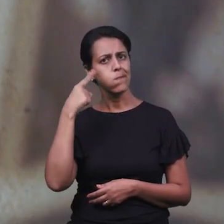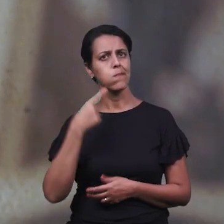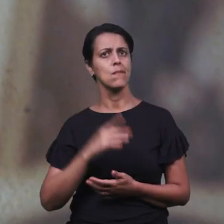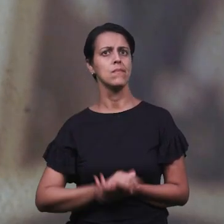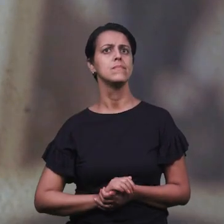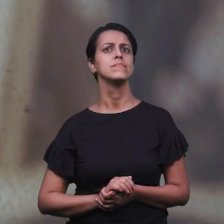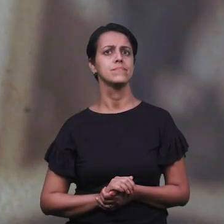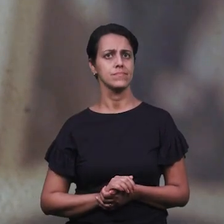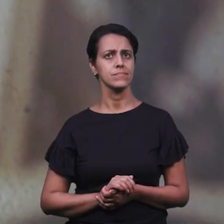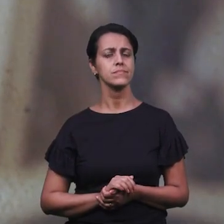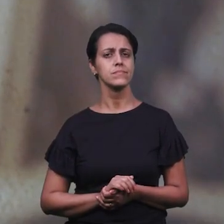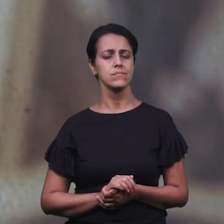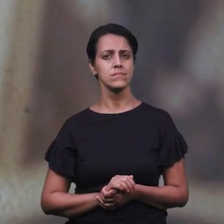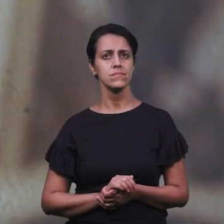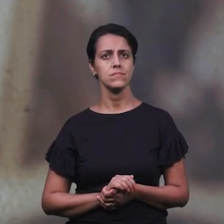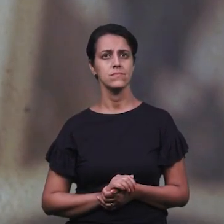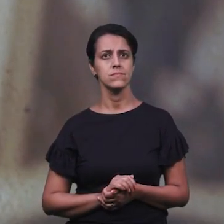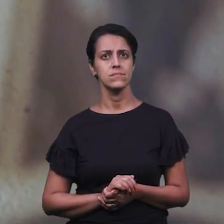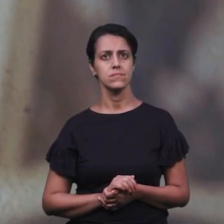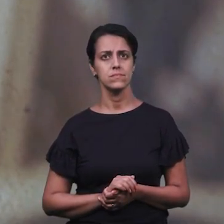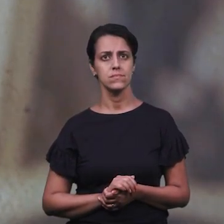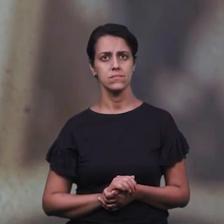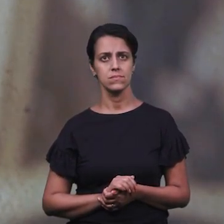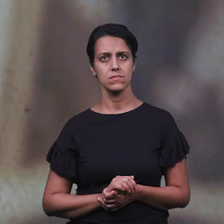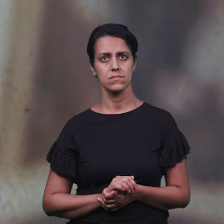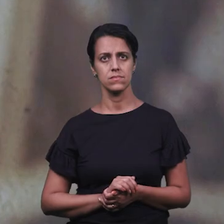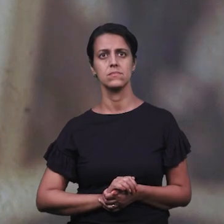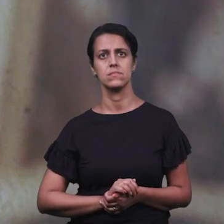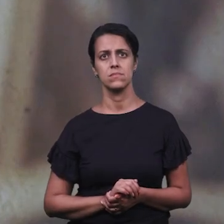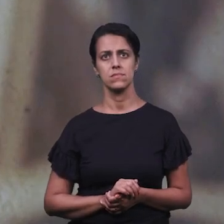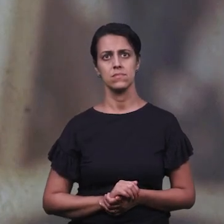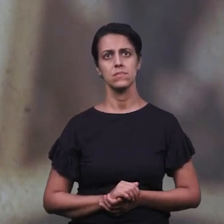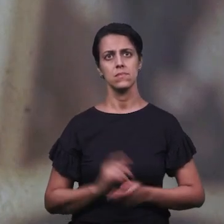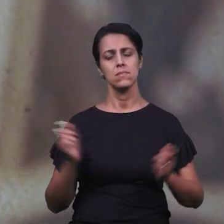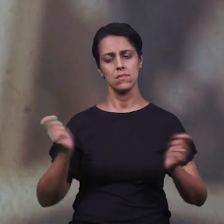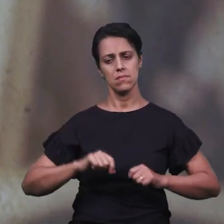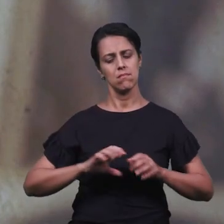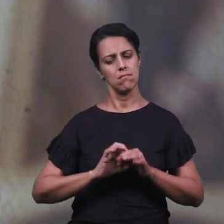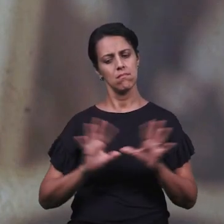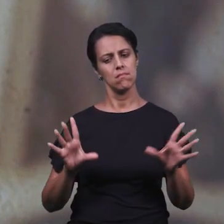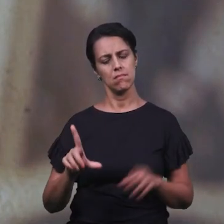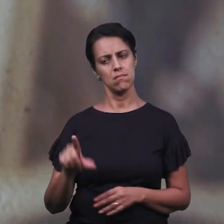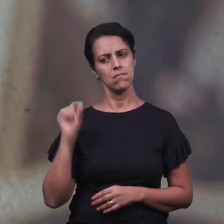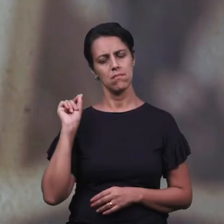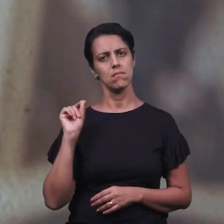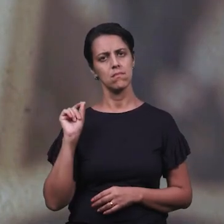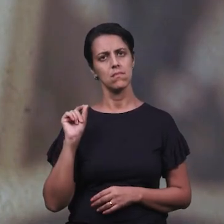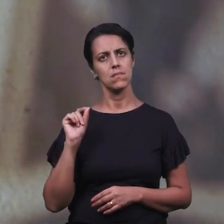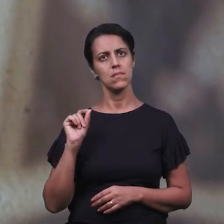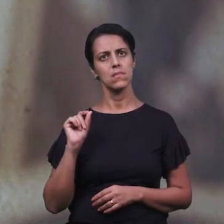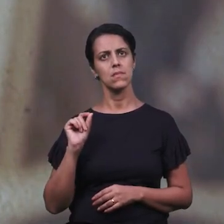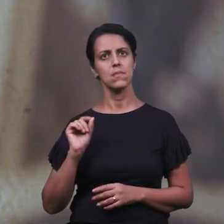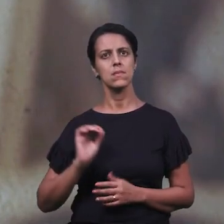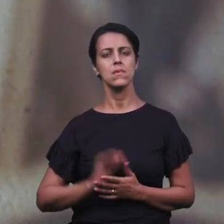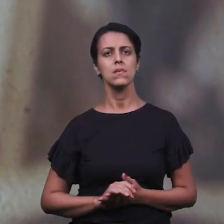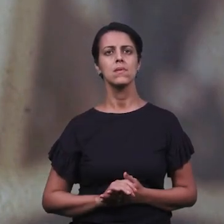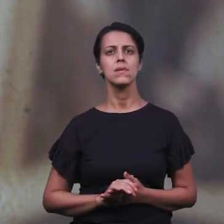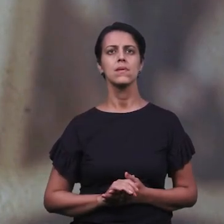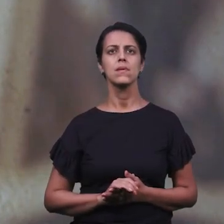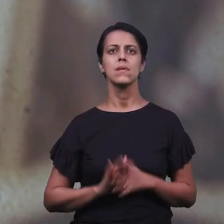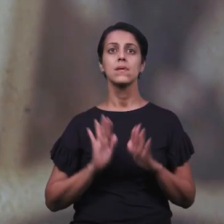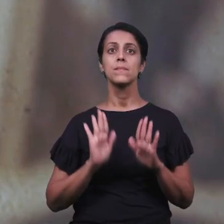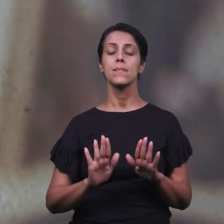conciliador, um mediador, um árbitro, elas são livres para isso, desde que